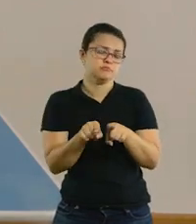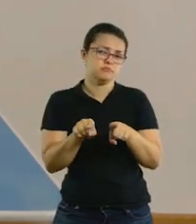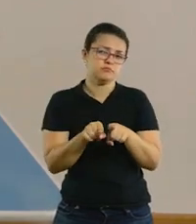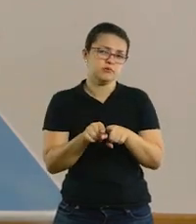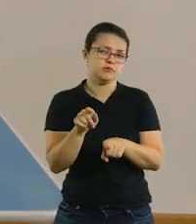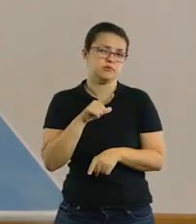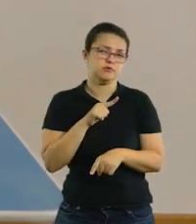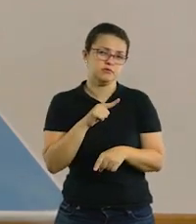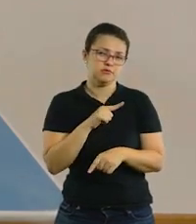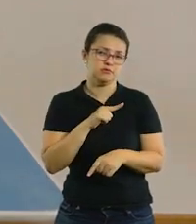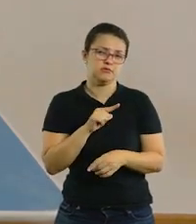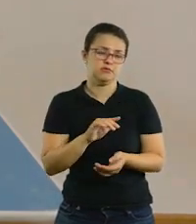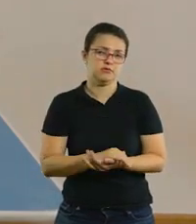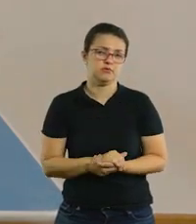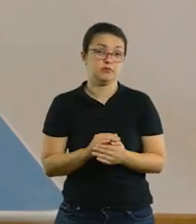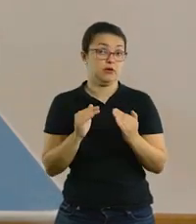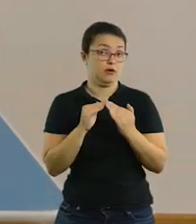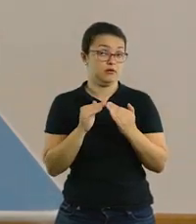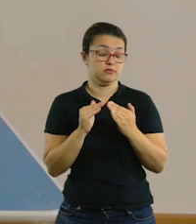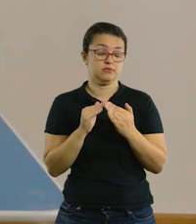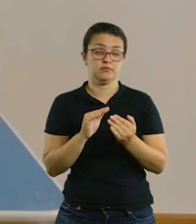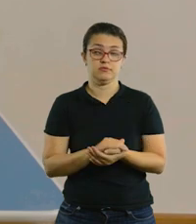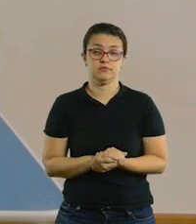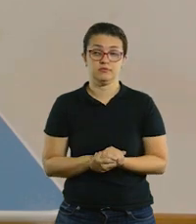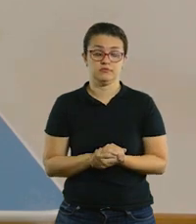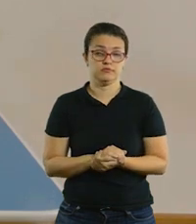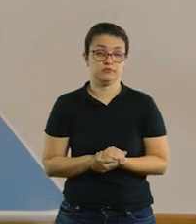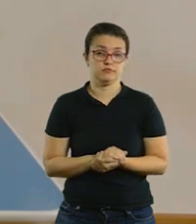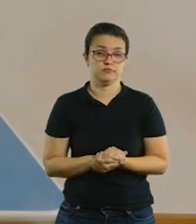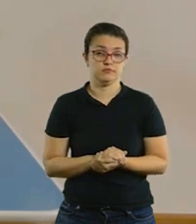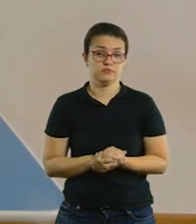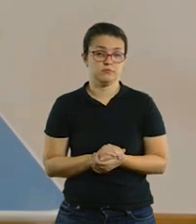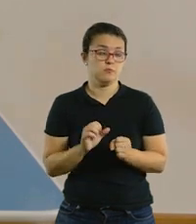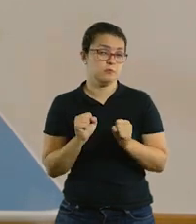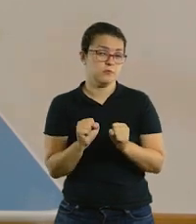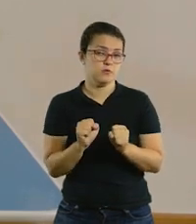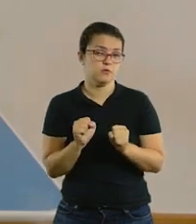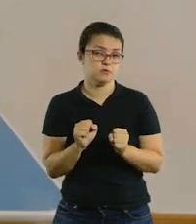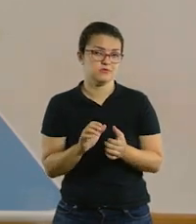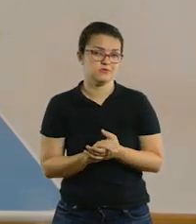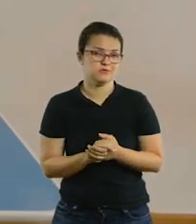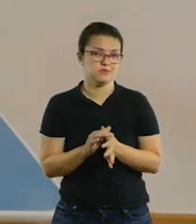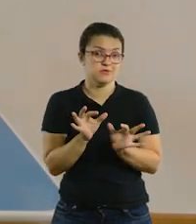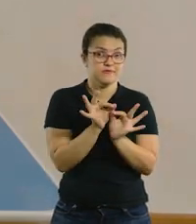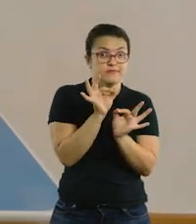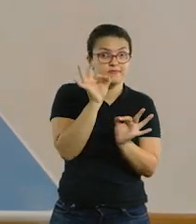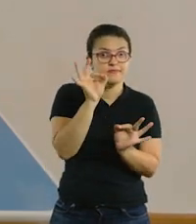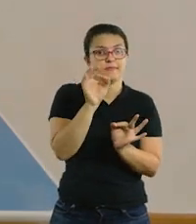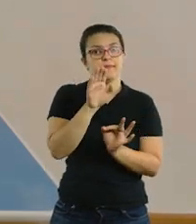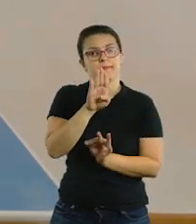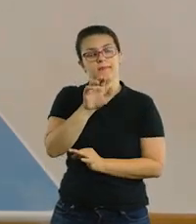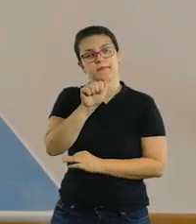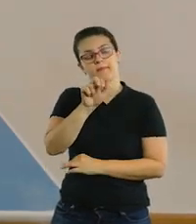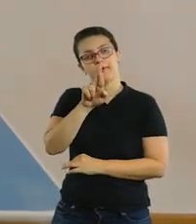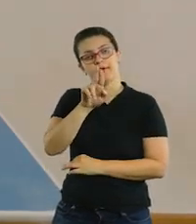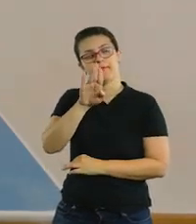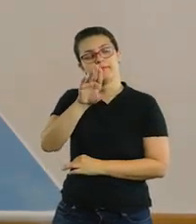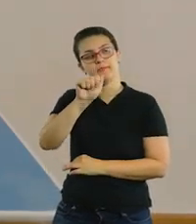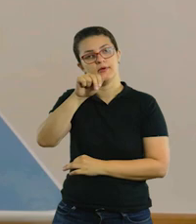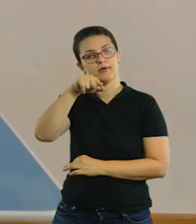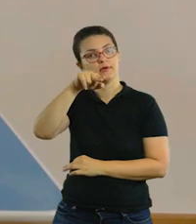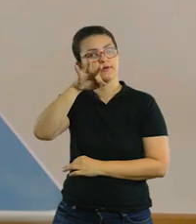usar outros recursos que você disponha na casa de vocês. Que poderia ser barbante,